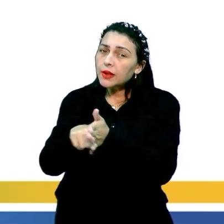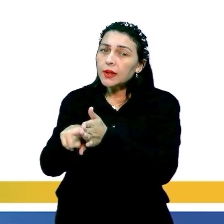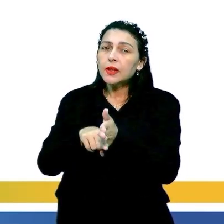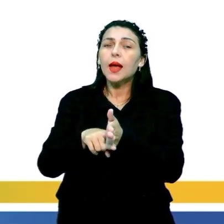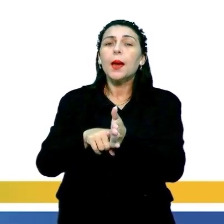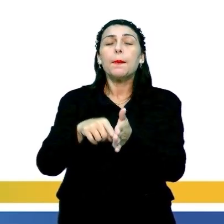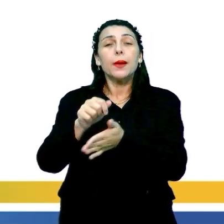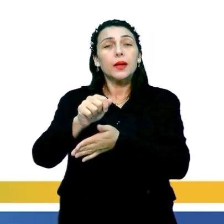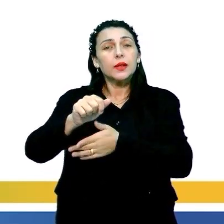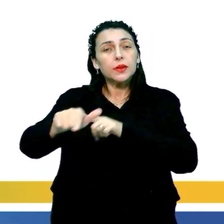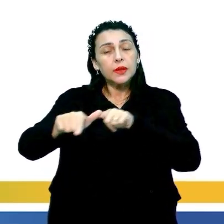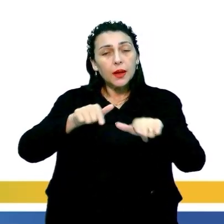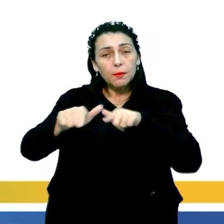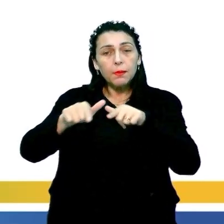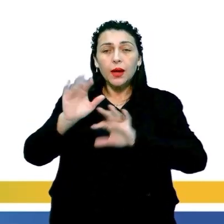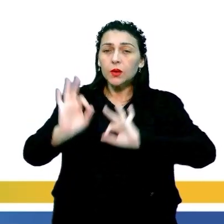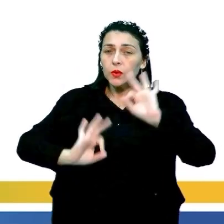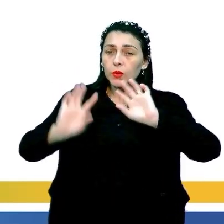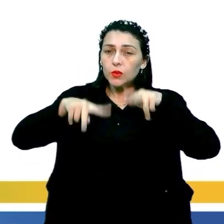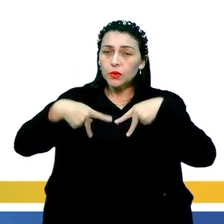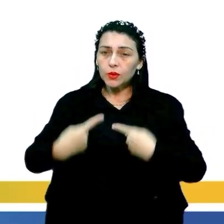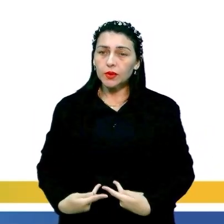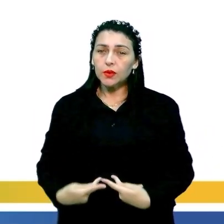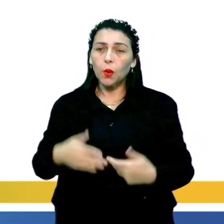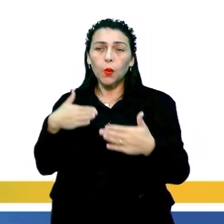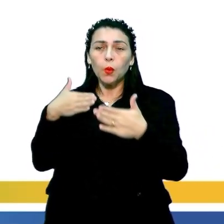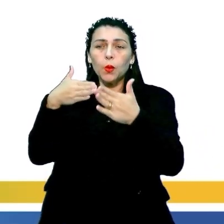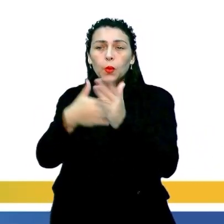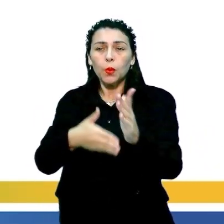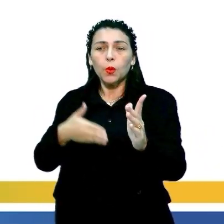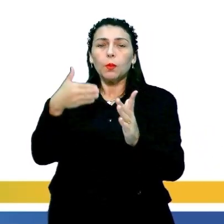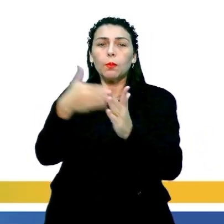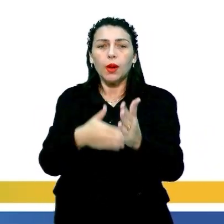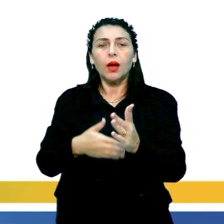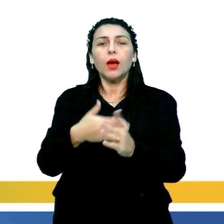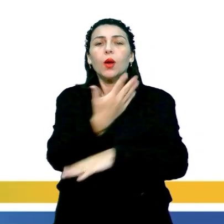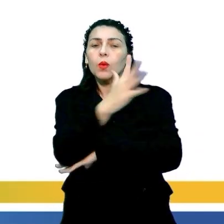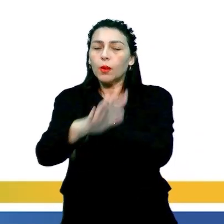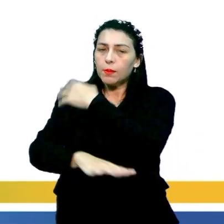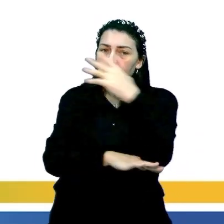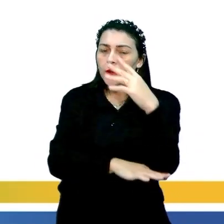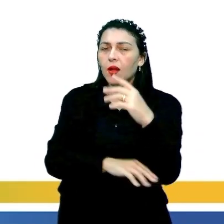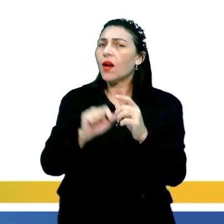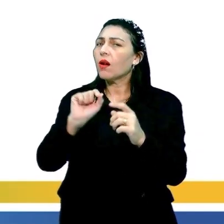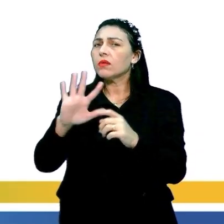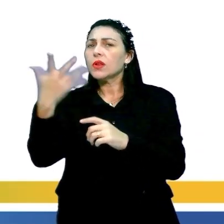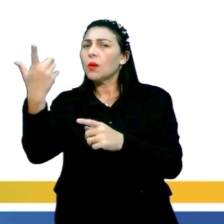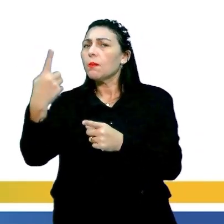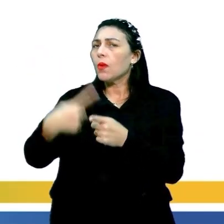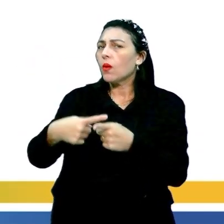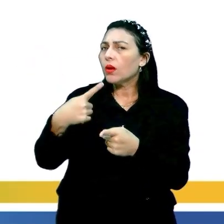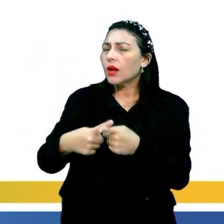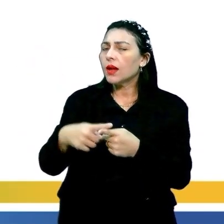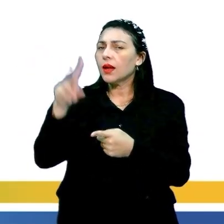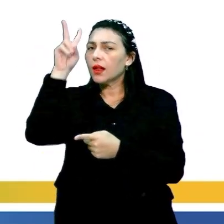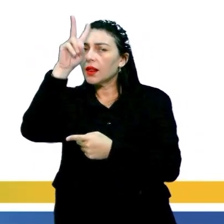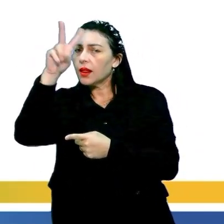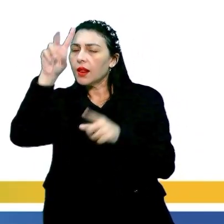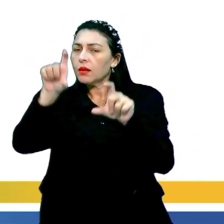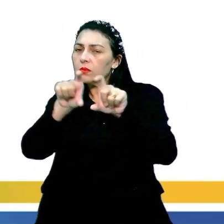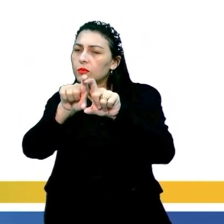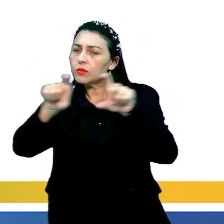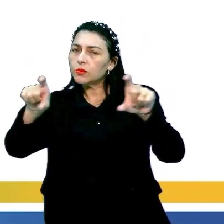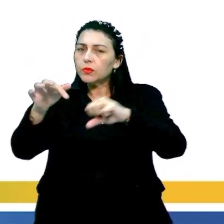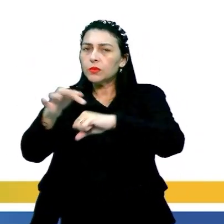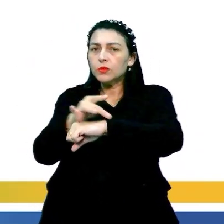primeiras atividades humanas organizadas, o impacto ambiental mencionado foi decorrente do quê? Vocês lembram aquela parte que estava grifada, né?